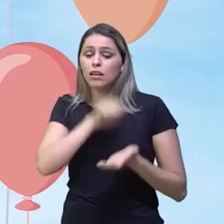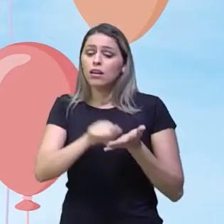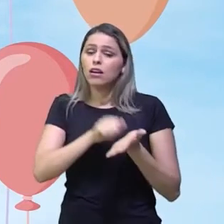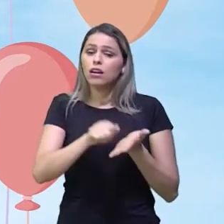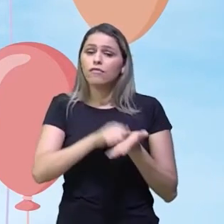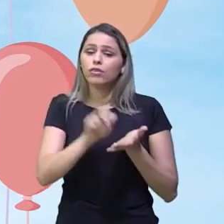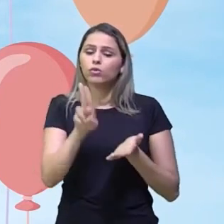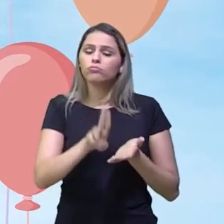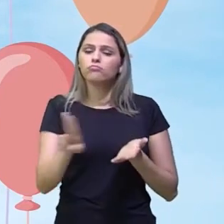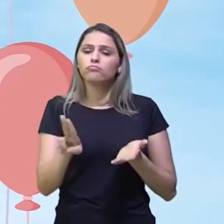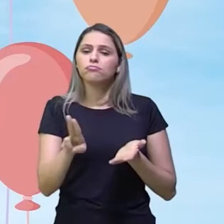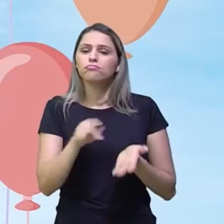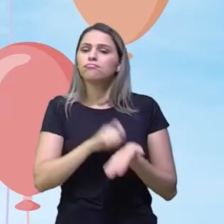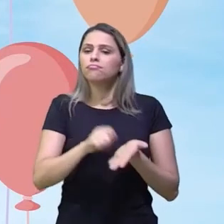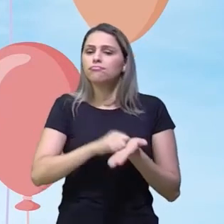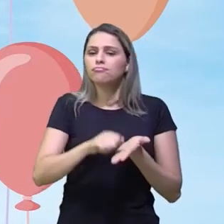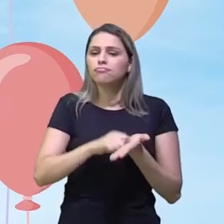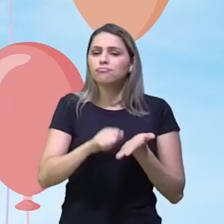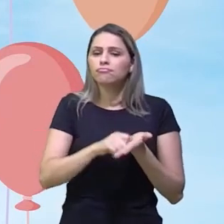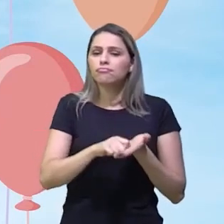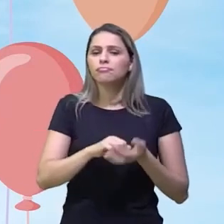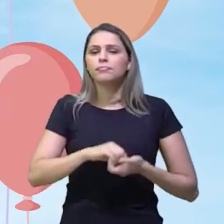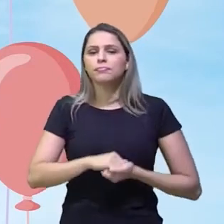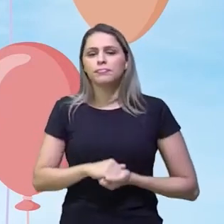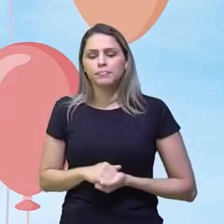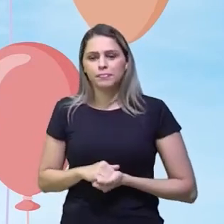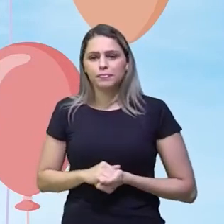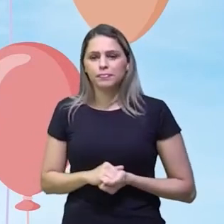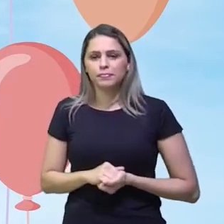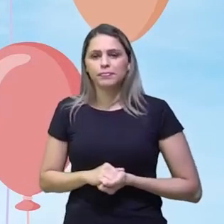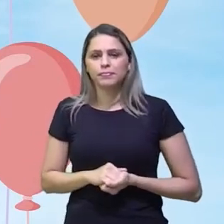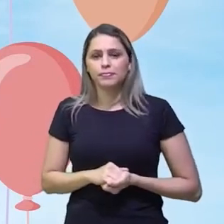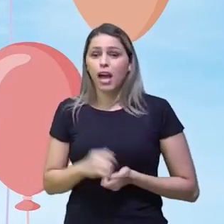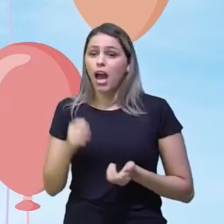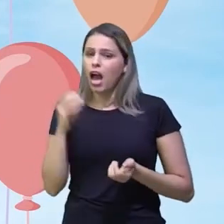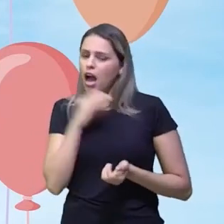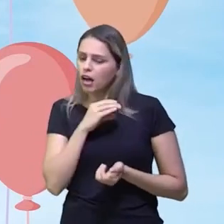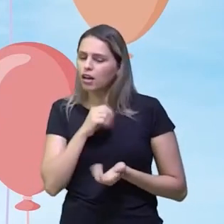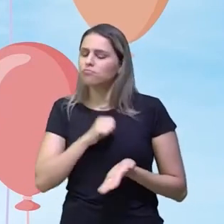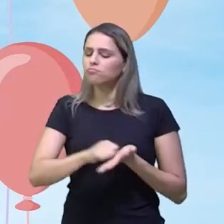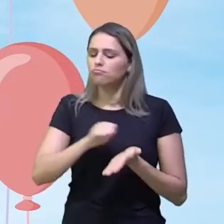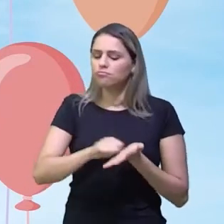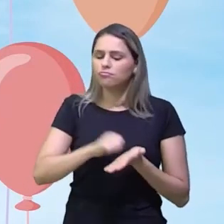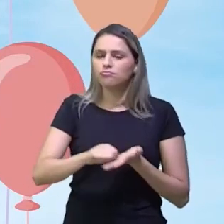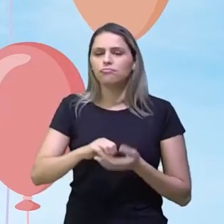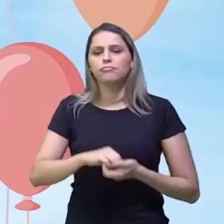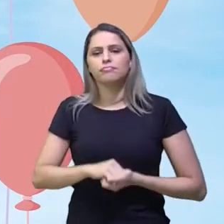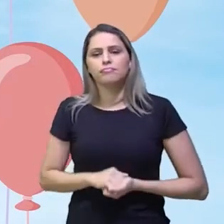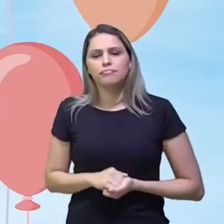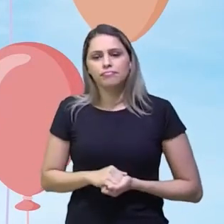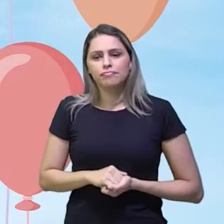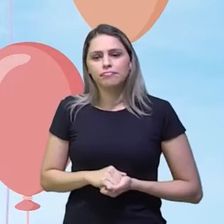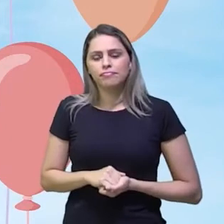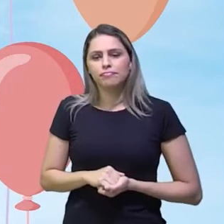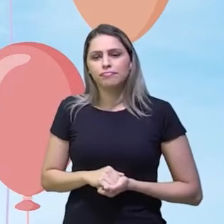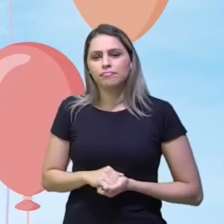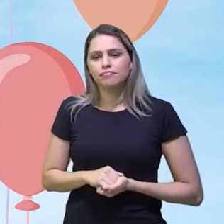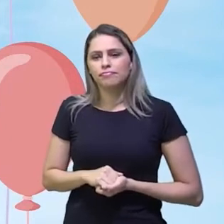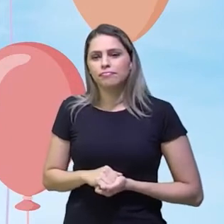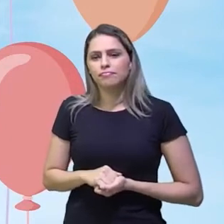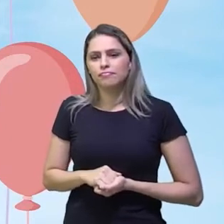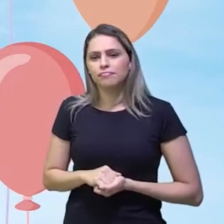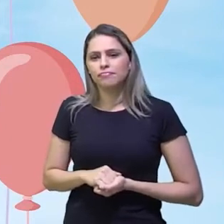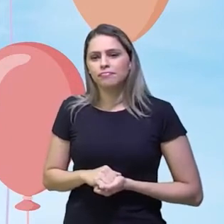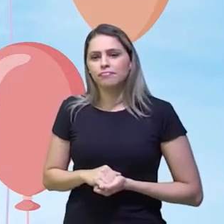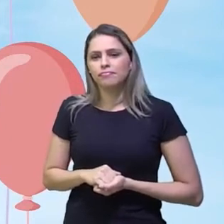seu caderno. Pato. Pato. Bem rapidinho. Vamos lá. Pato. Muito bem.